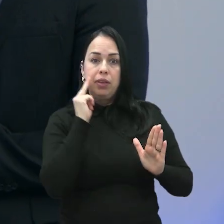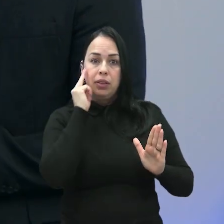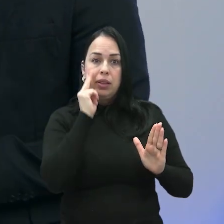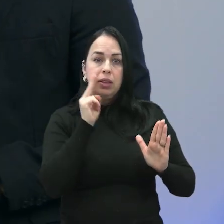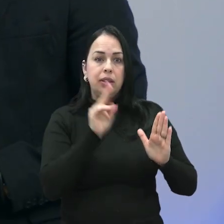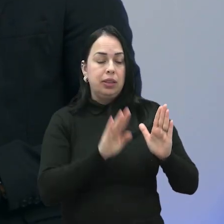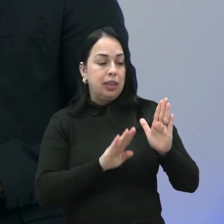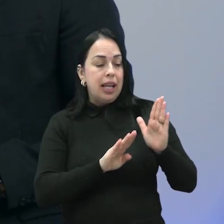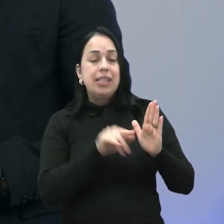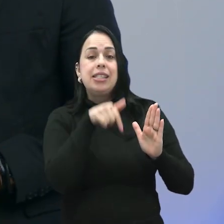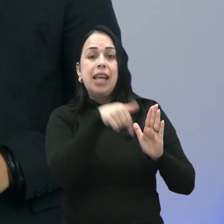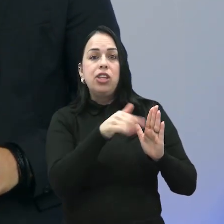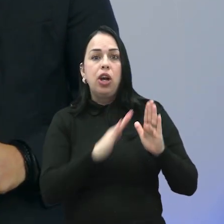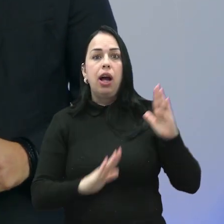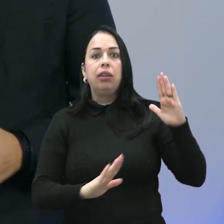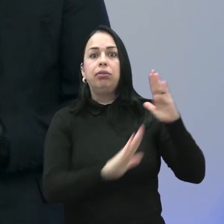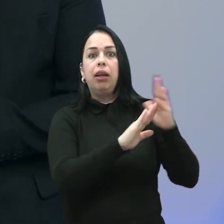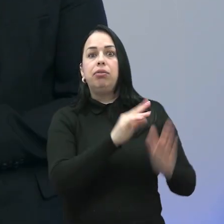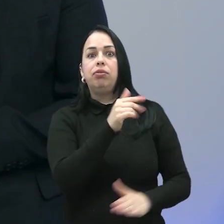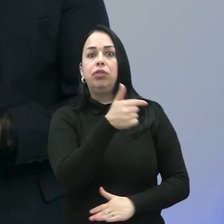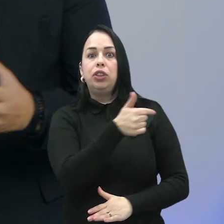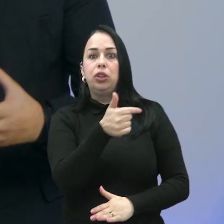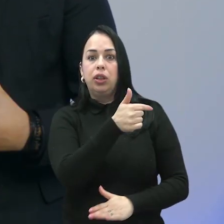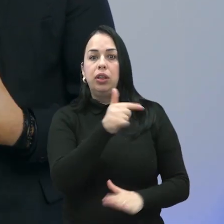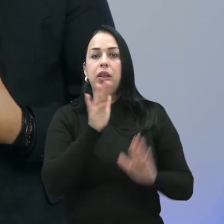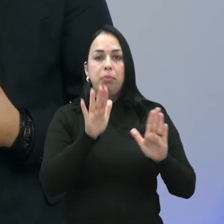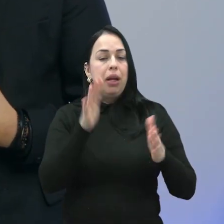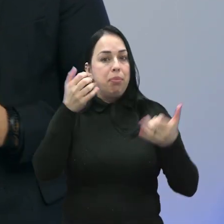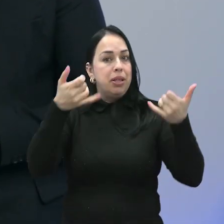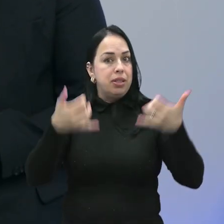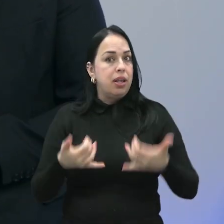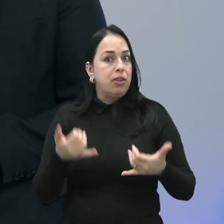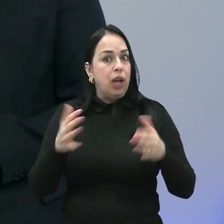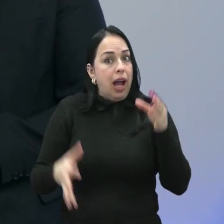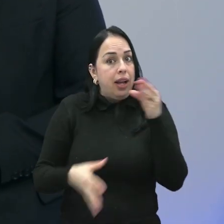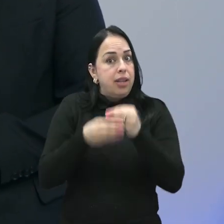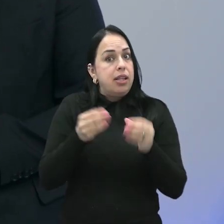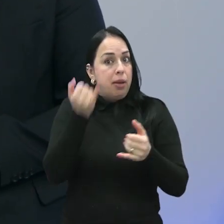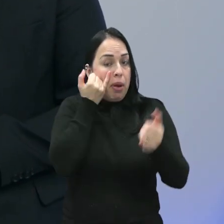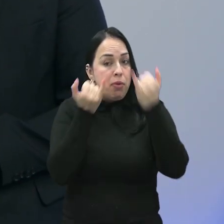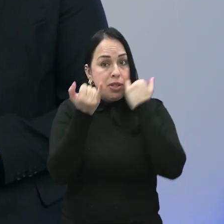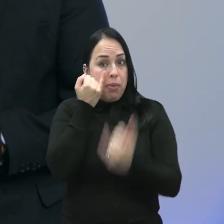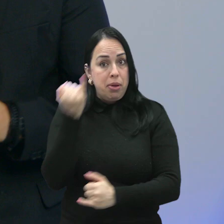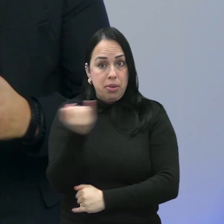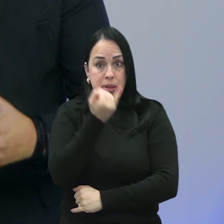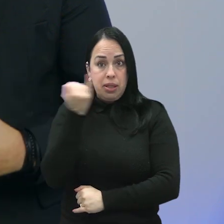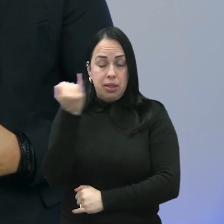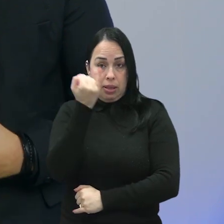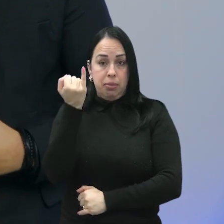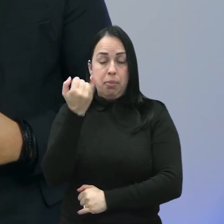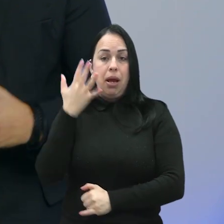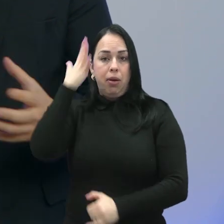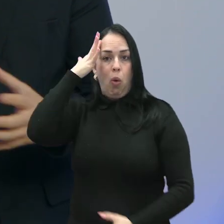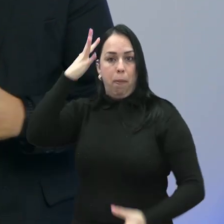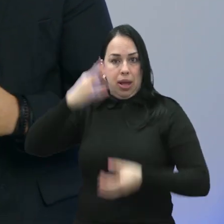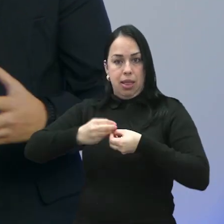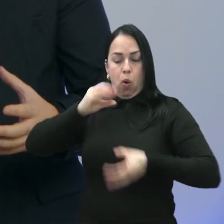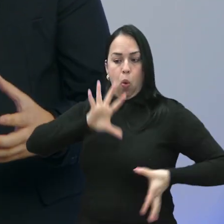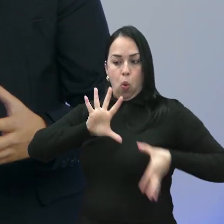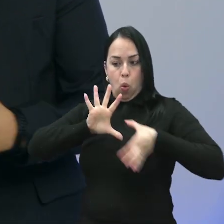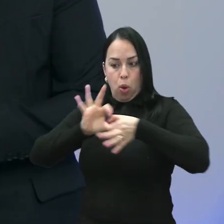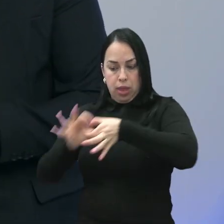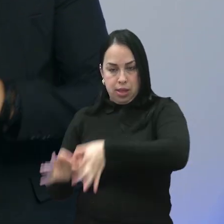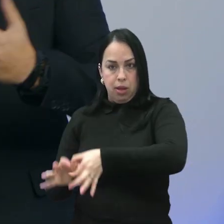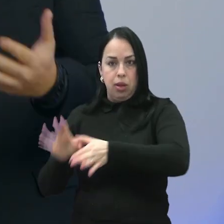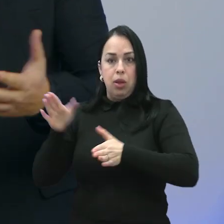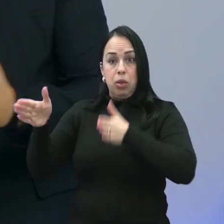na Câmara, de 7 para 22, e aqui a gente tem que colocar uma informação importante, né? Colocar em contexto que nesse intervalo